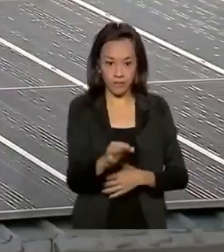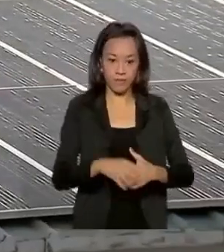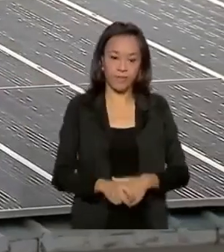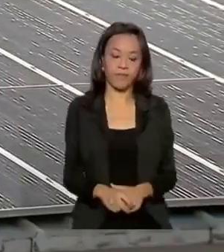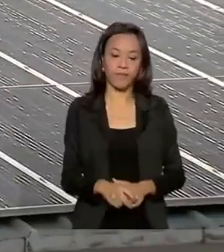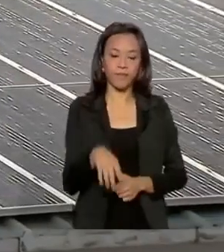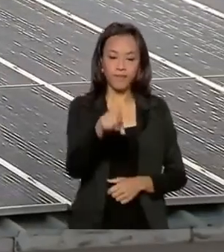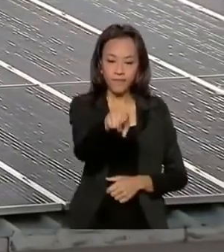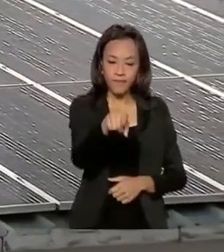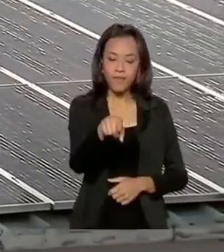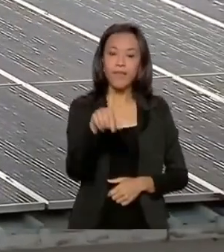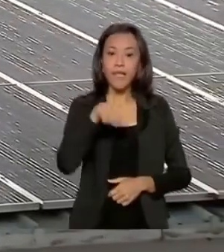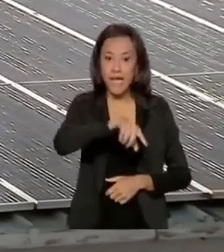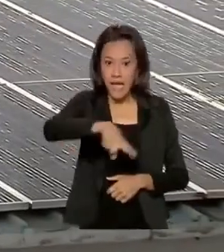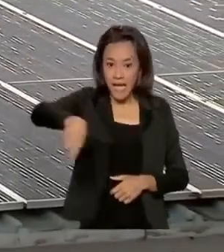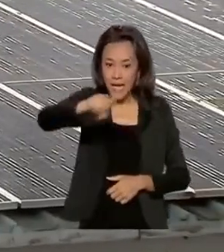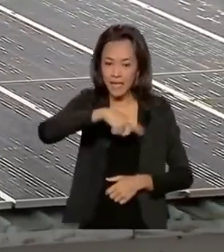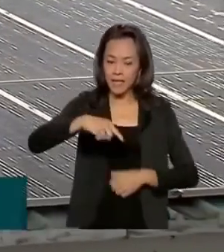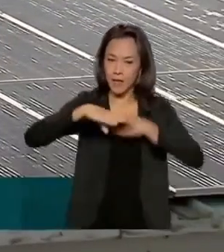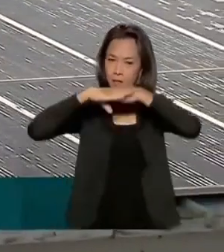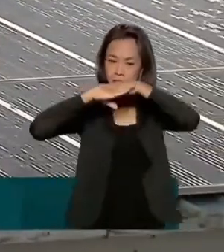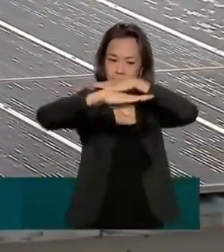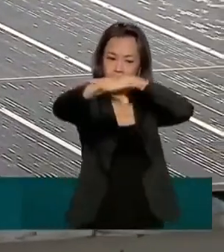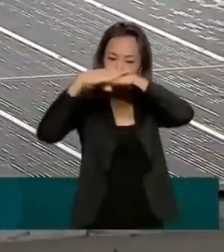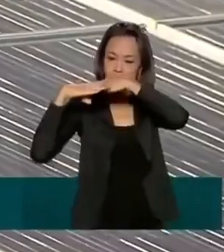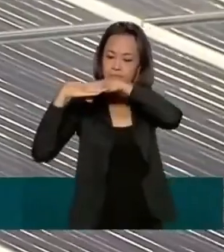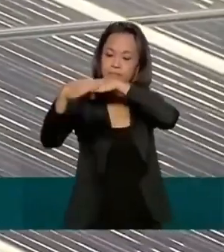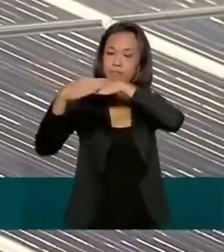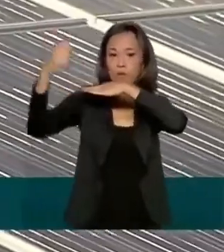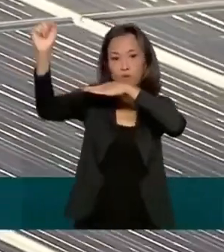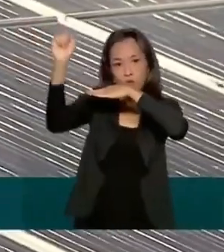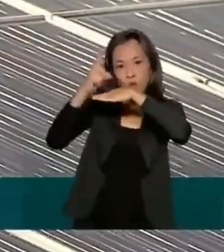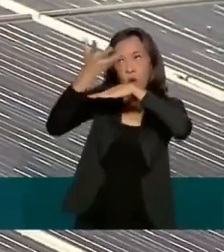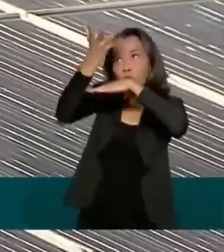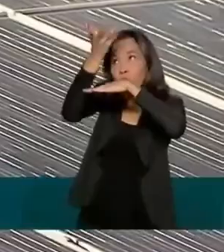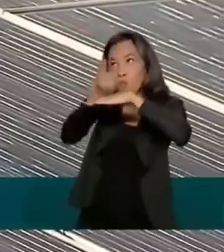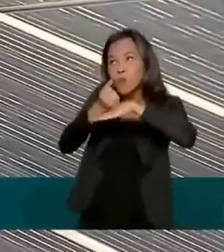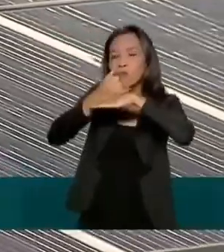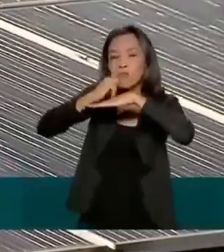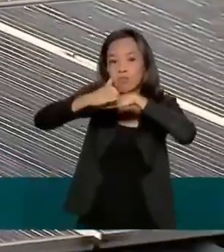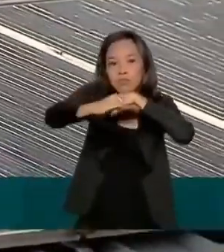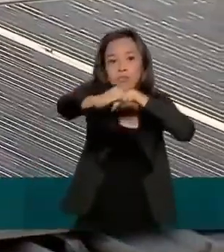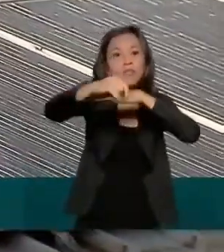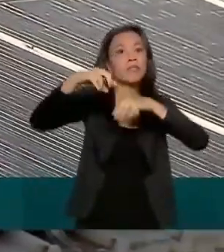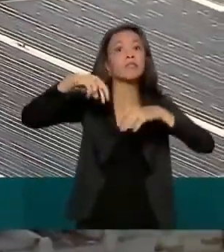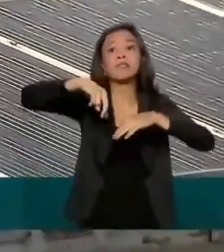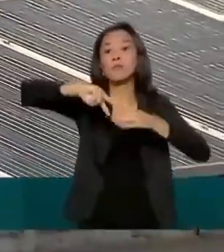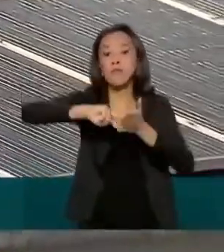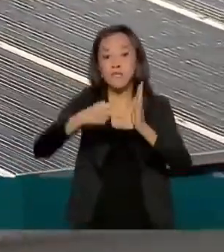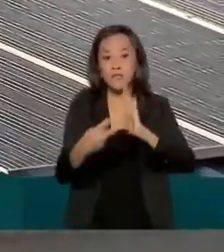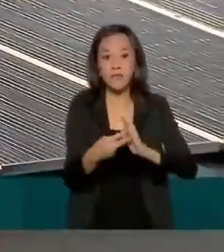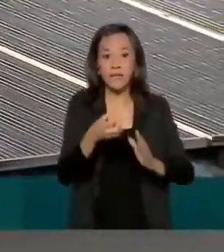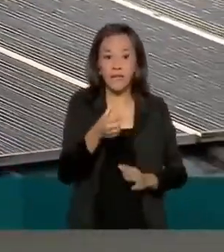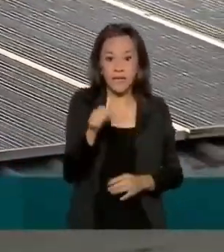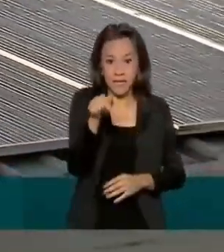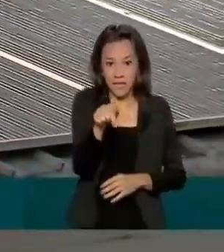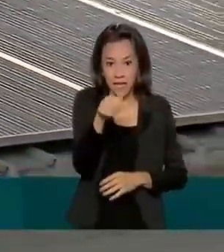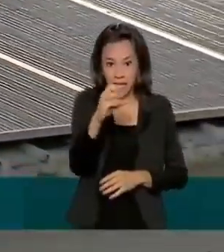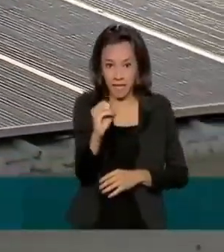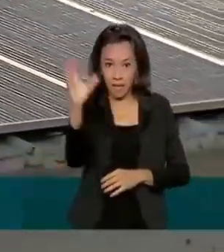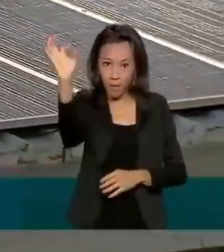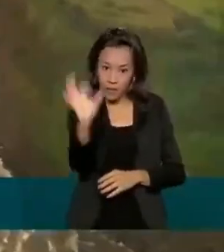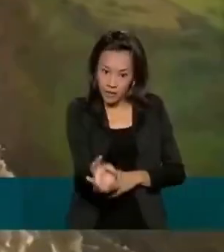e juntos os sistemas fotovoltaicos no Brasil representam mais de setenta por cento da potência da usina